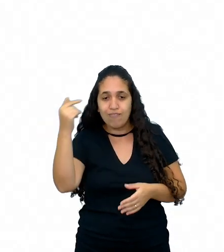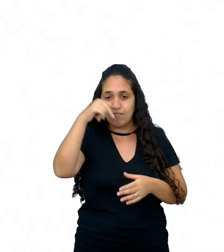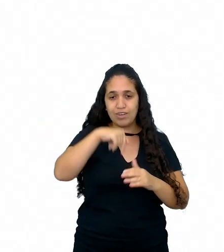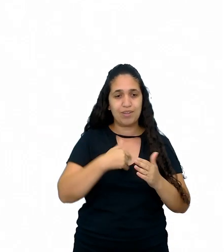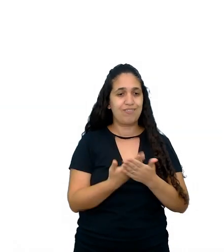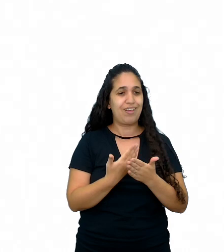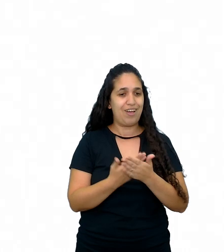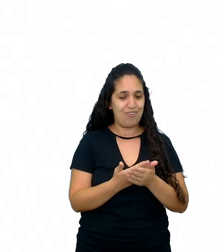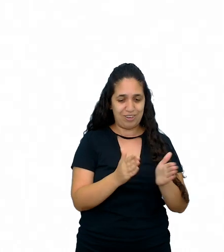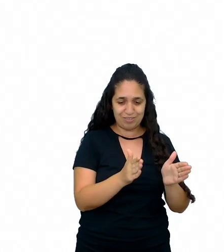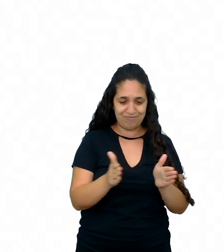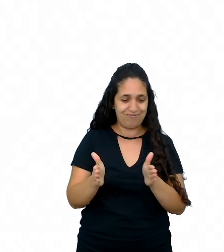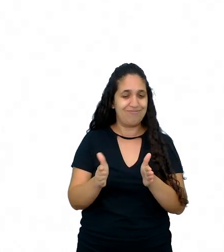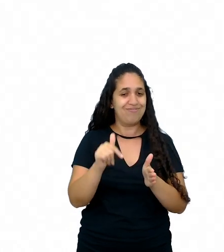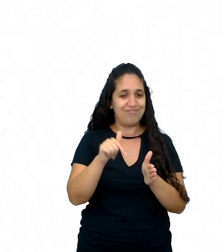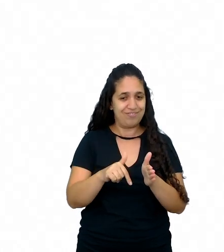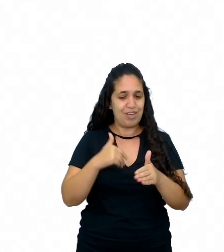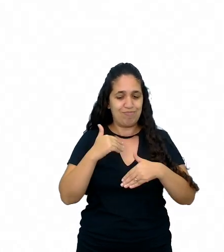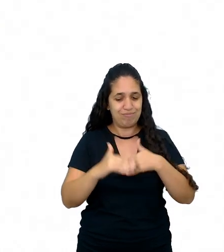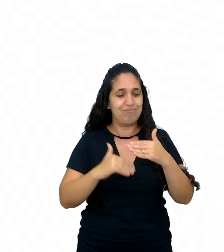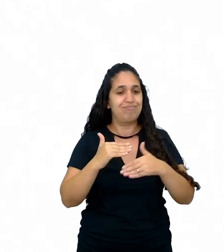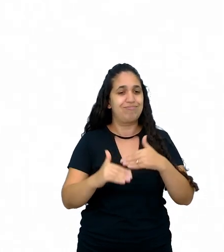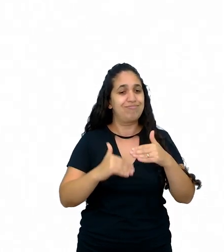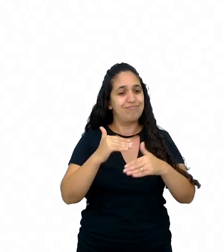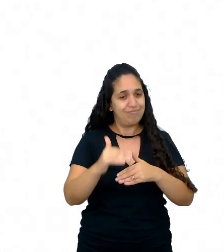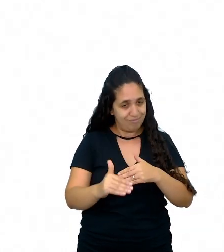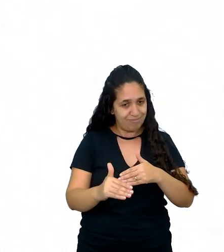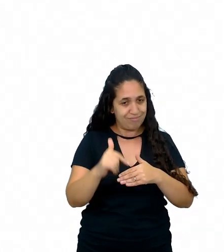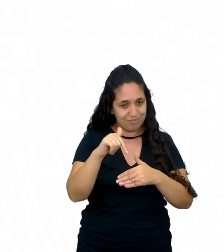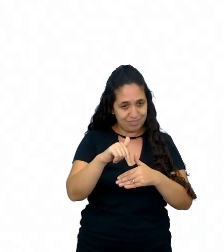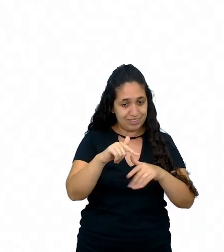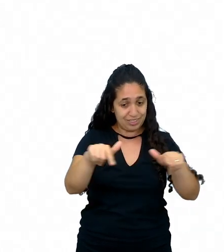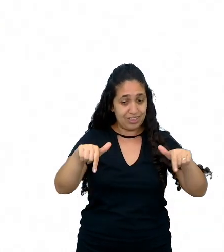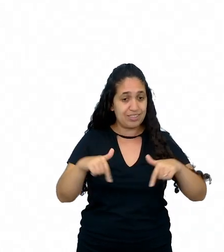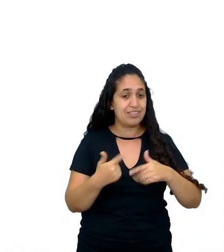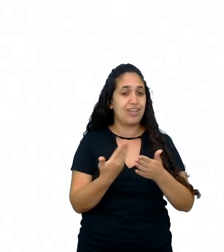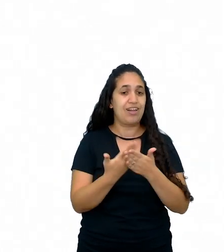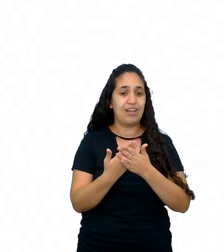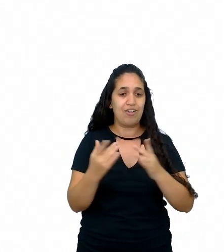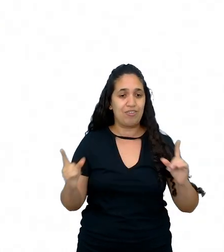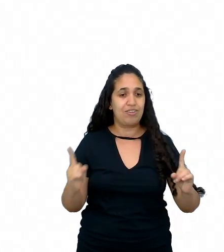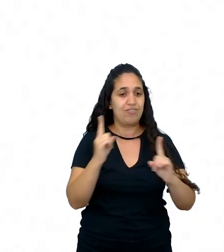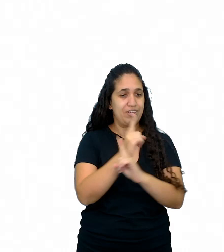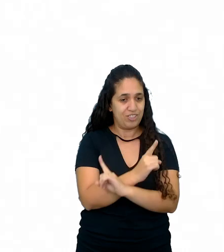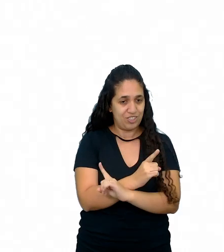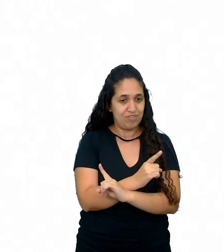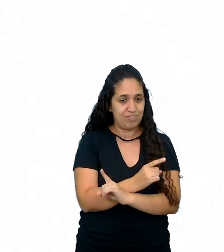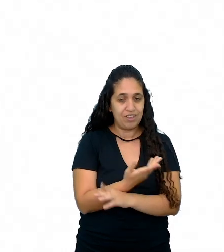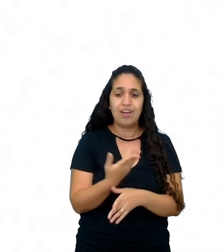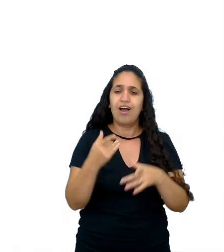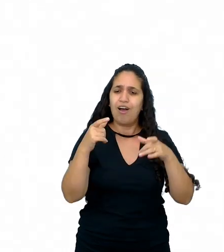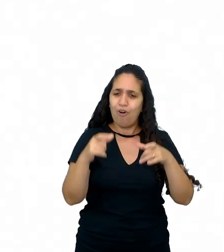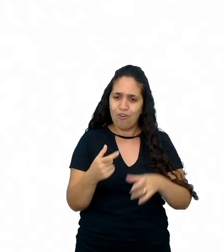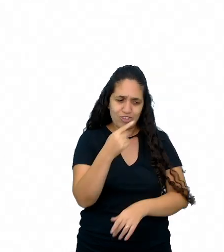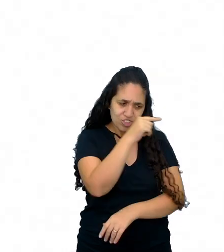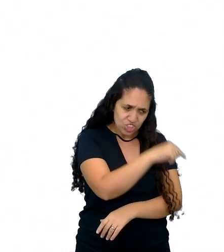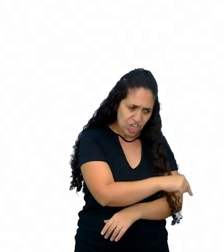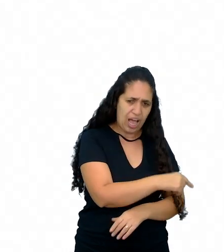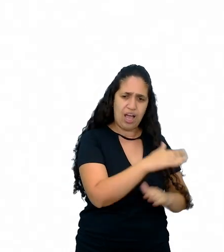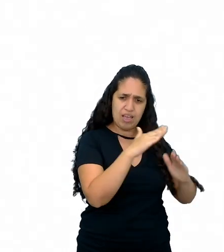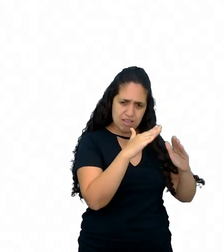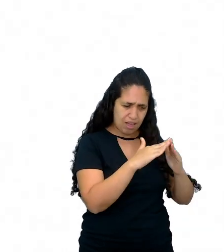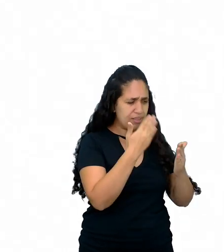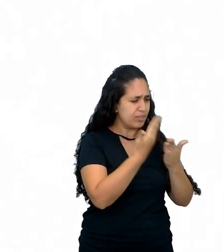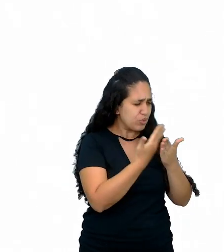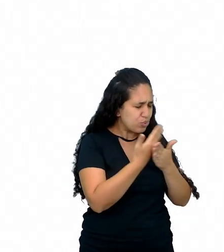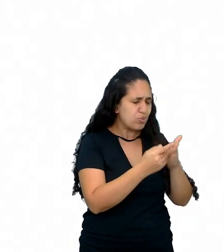o durante a aula, que é um outro processo que envolve a sala de aula invertida, aonde eles já estudaram em casa,